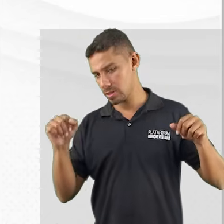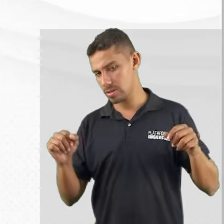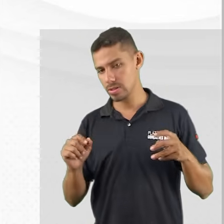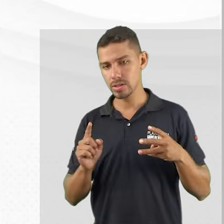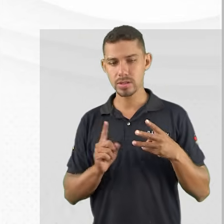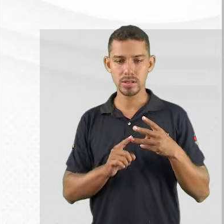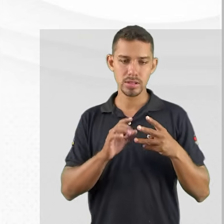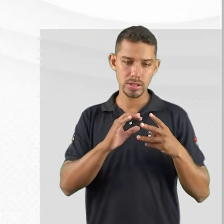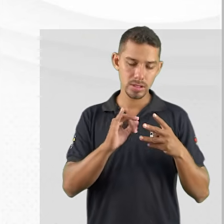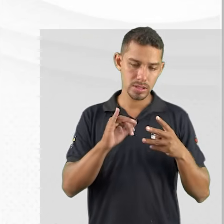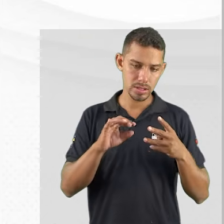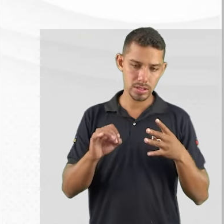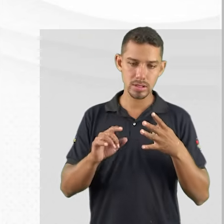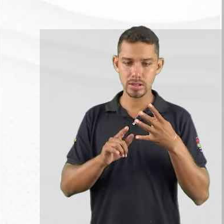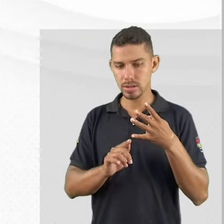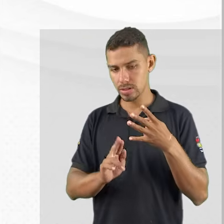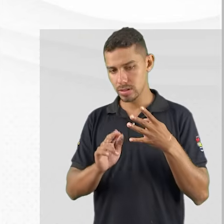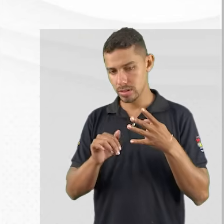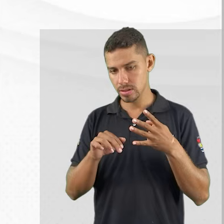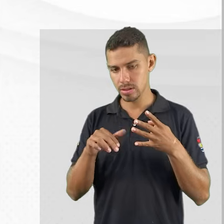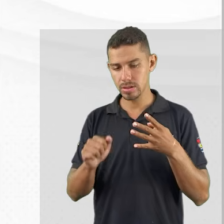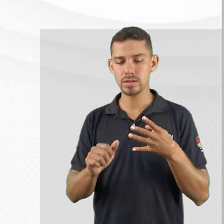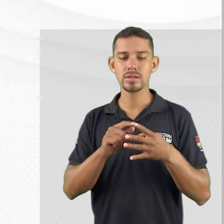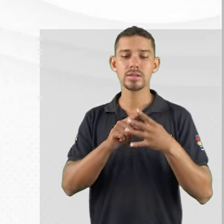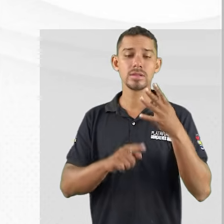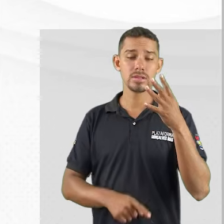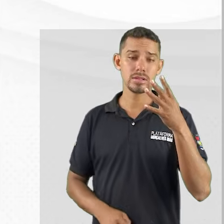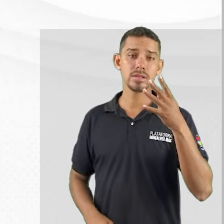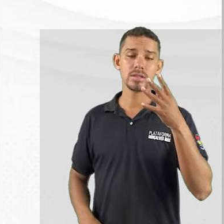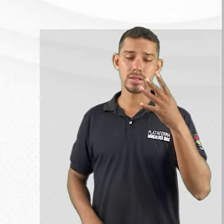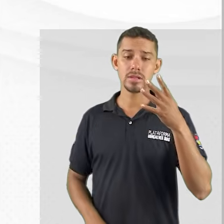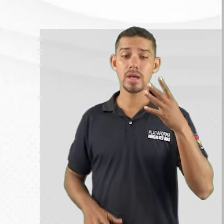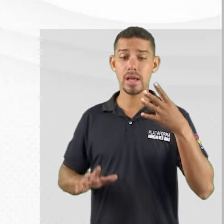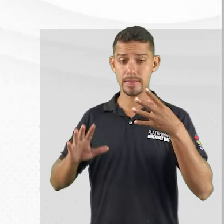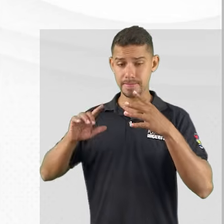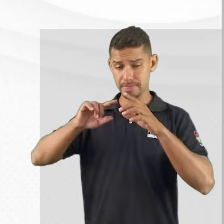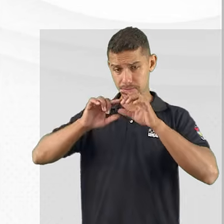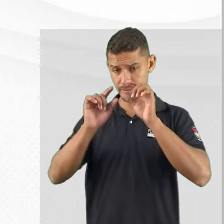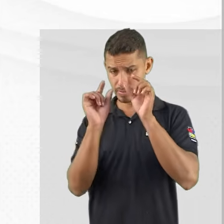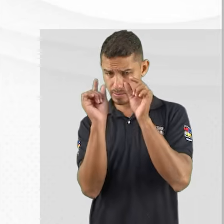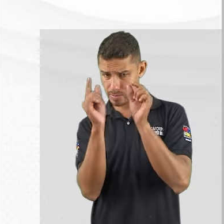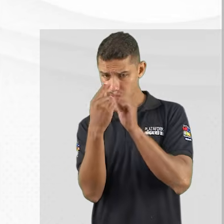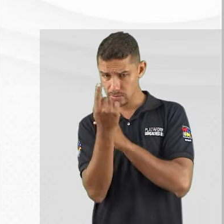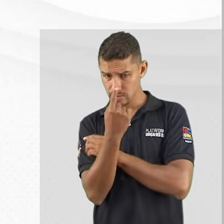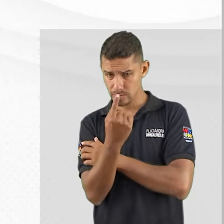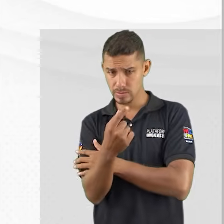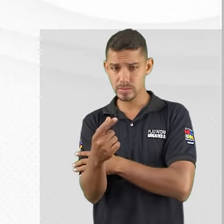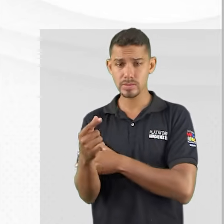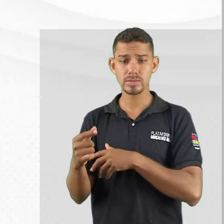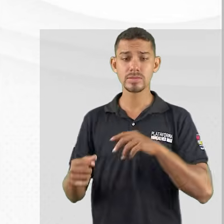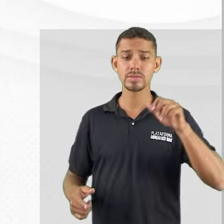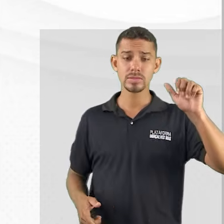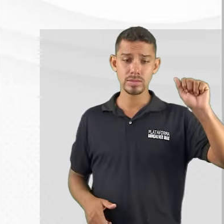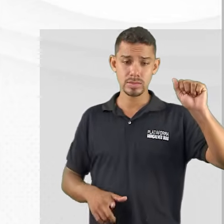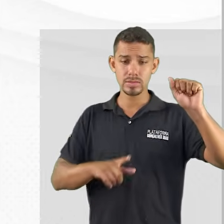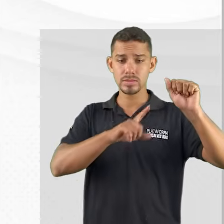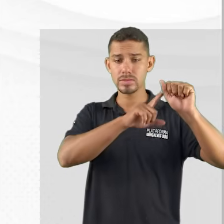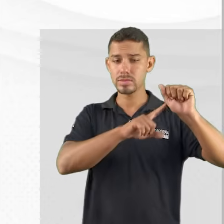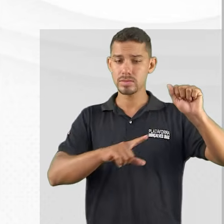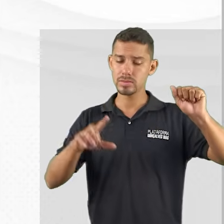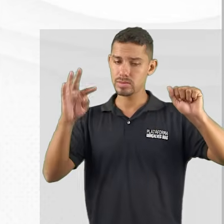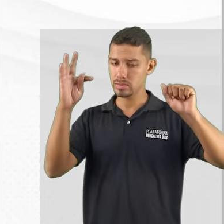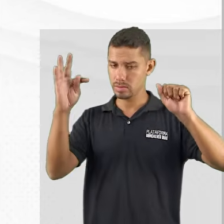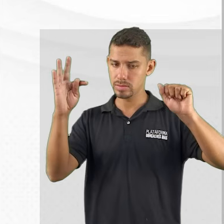citosina, a guanina, tá? Lembrando, pessoal, que essa ligação ela é específica. toda a adenina, ela vai se ligar